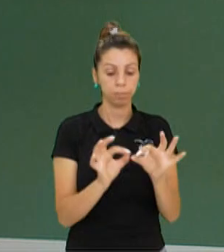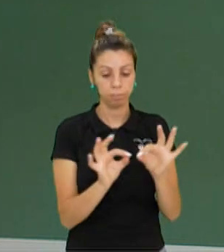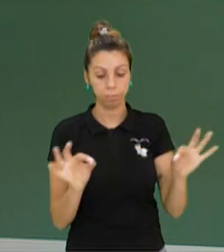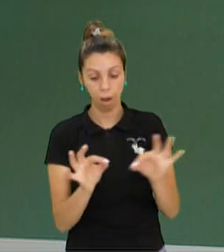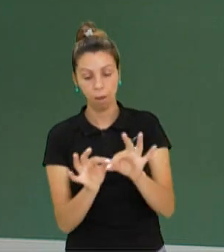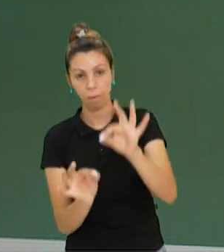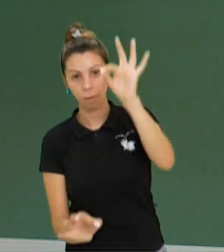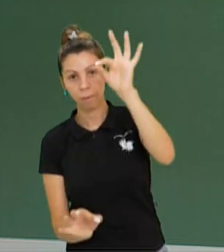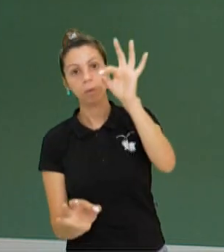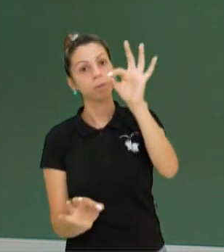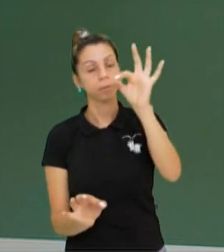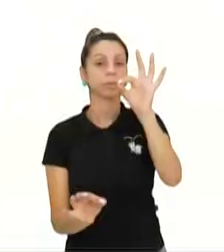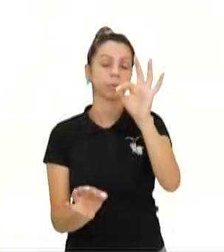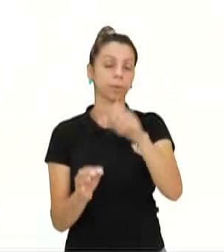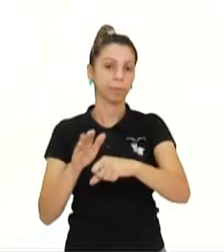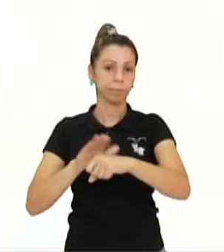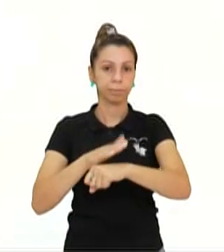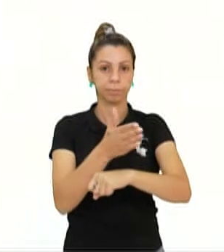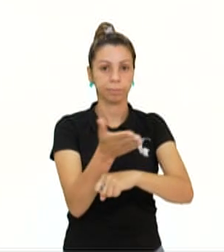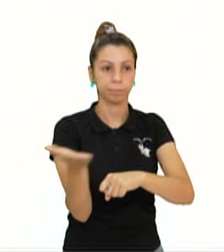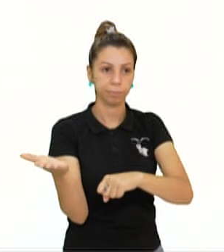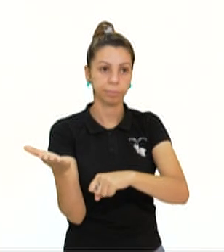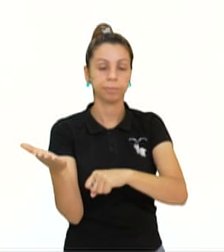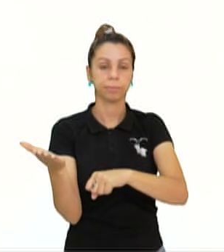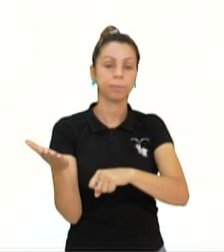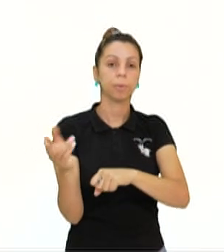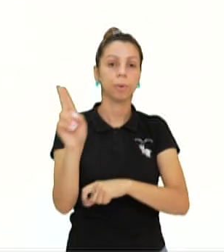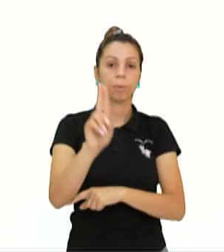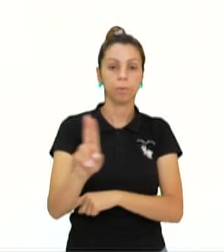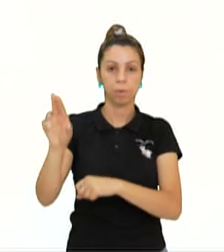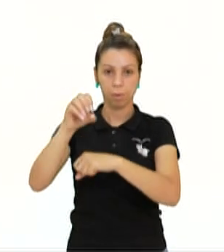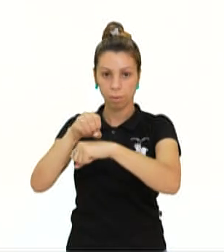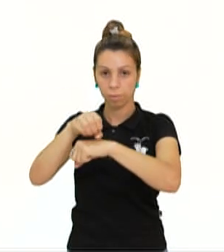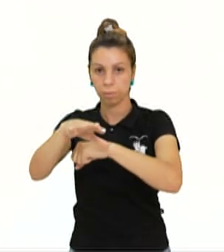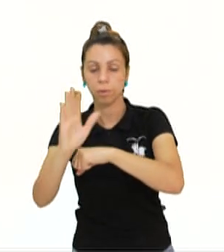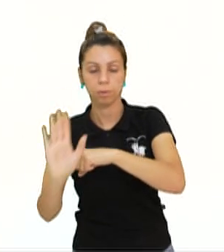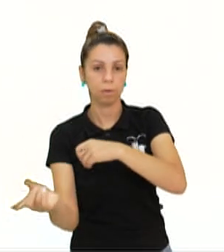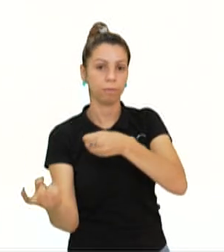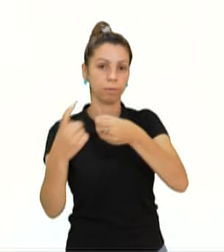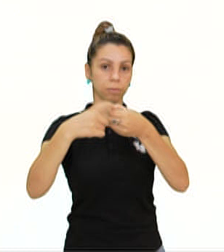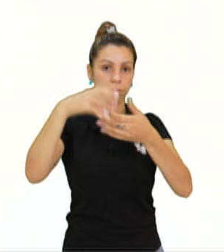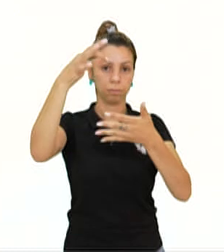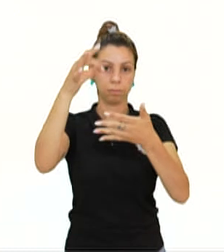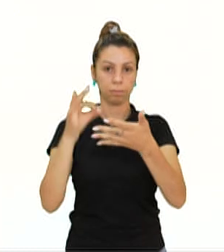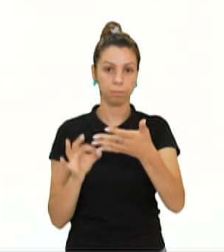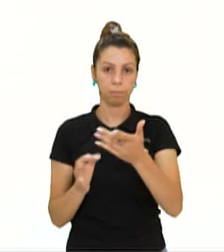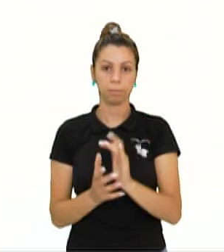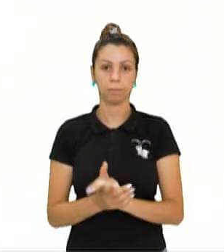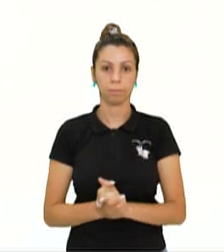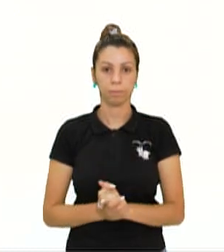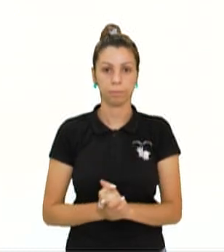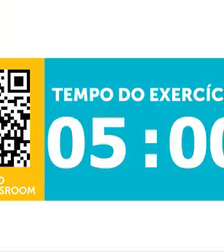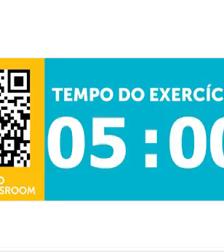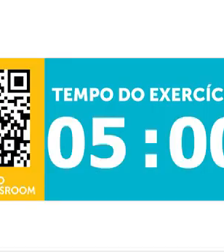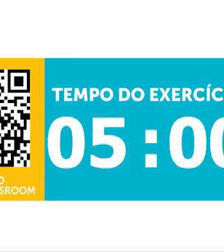hexagonal, certinho? Um tempinho para vocês, utilizem a dica aqui e nós já retornamos com a solução.